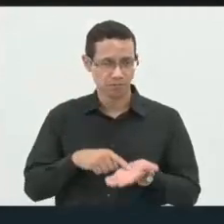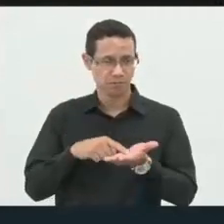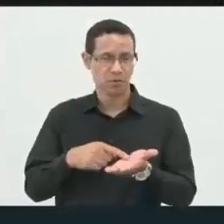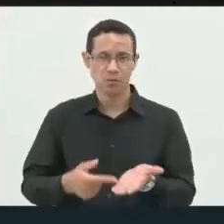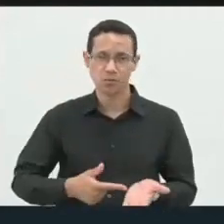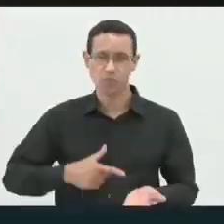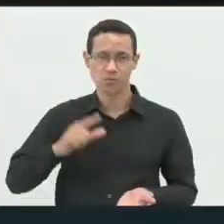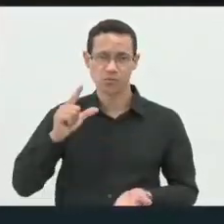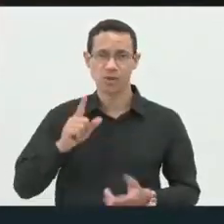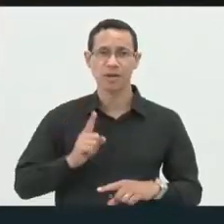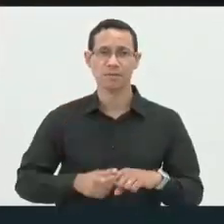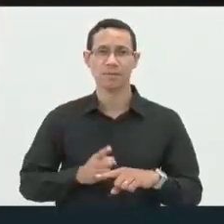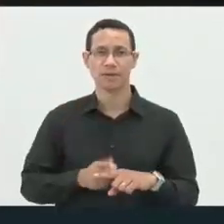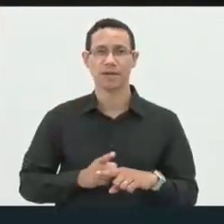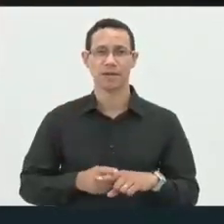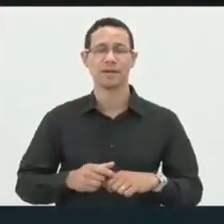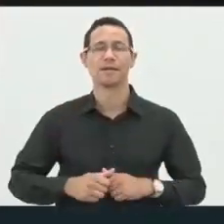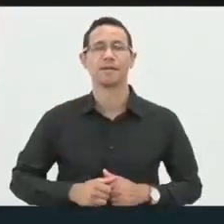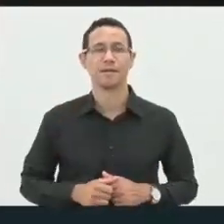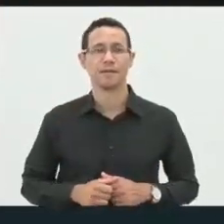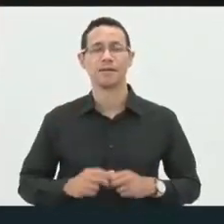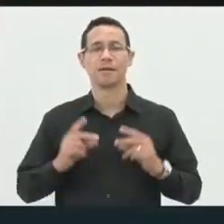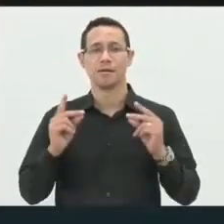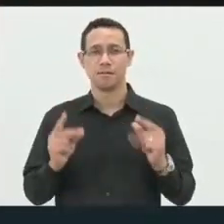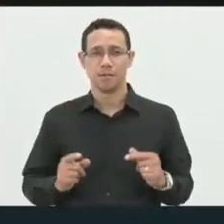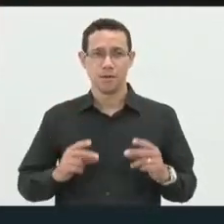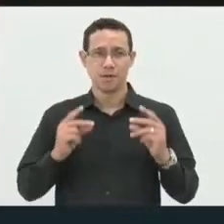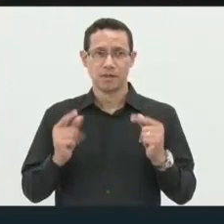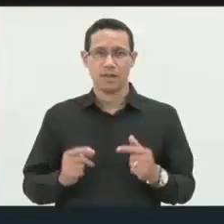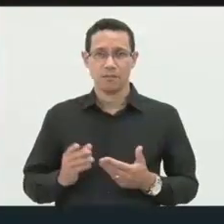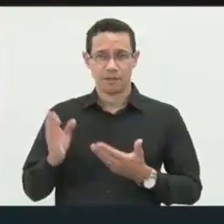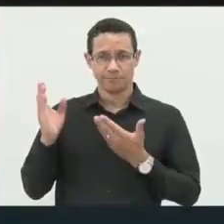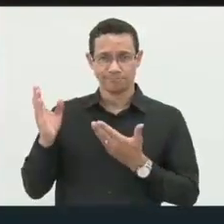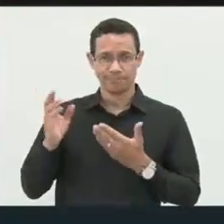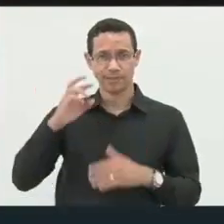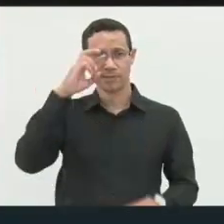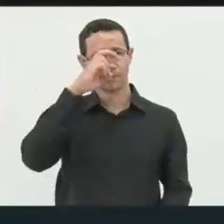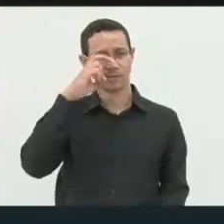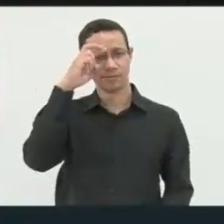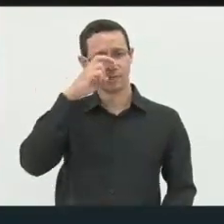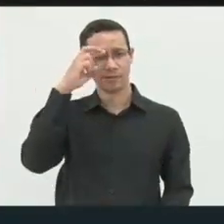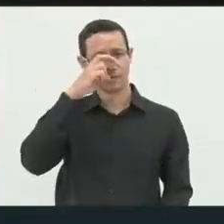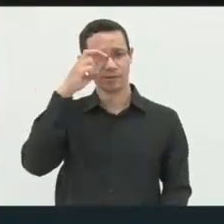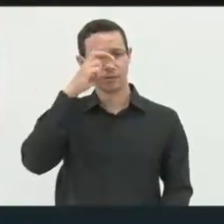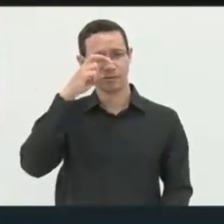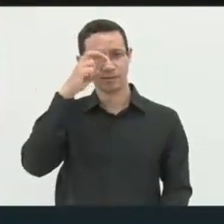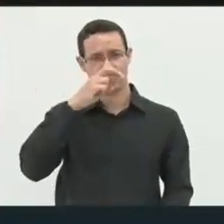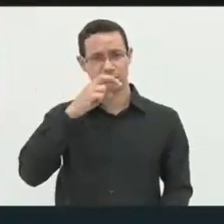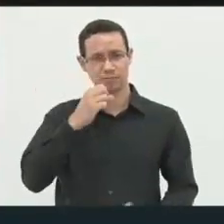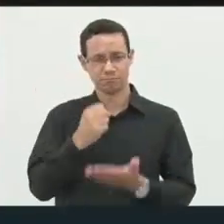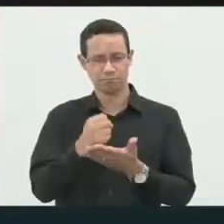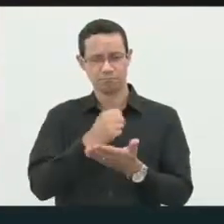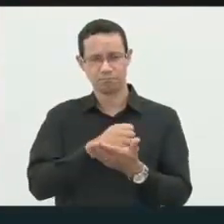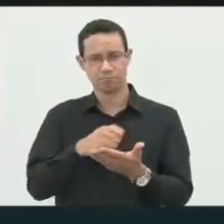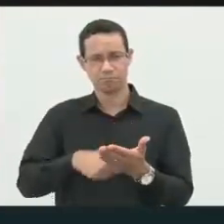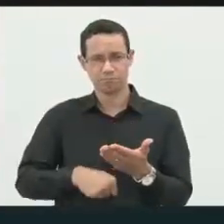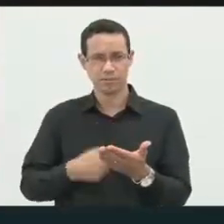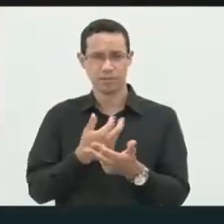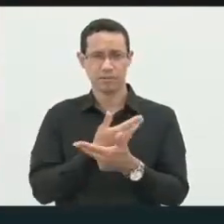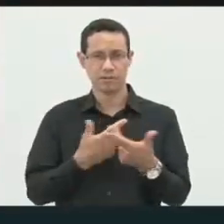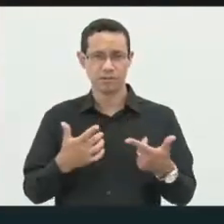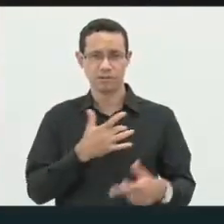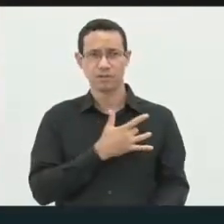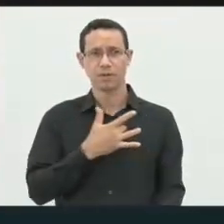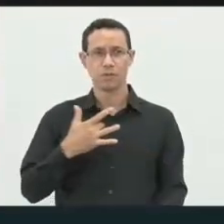porque há muito tempo eu venho fiscalizando e investigando Esses contratos de saúde contratos